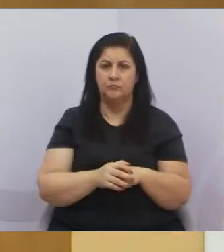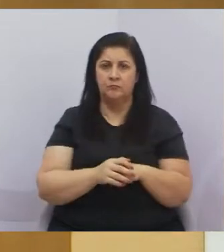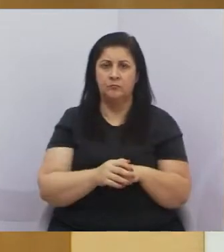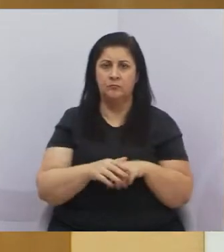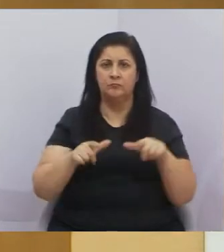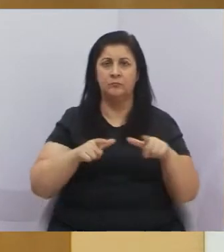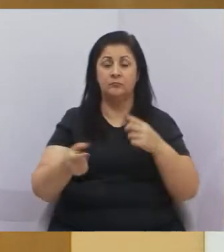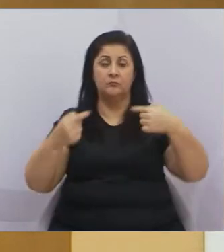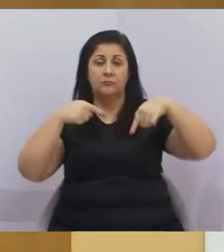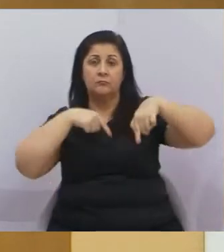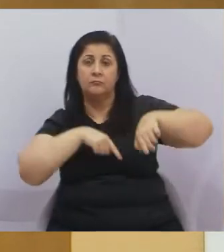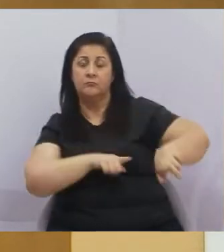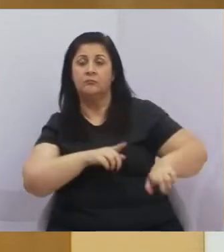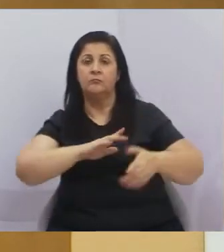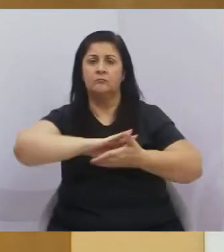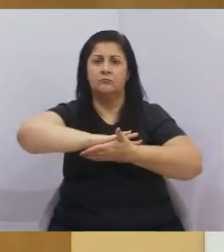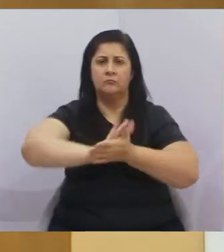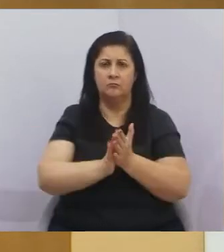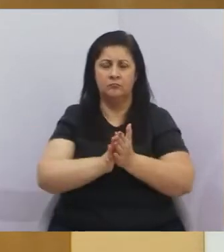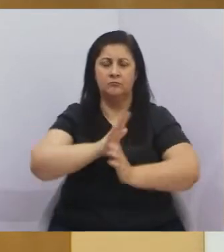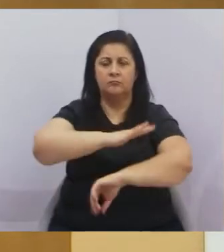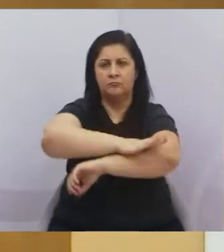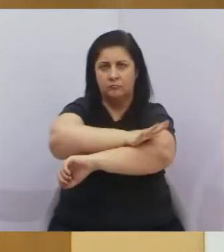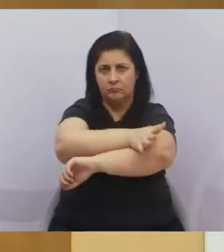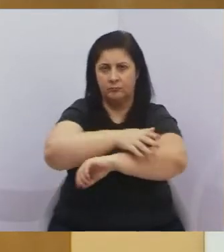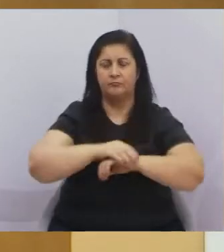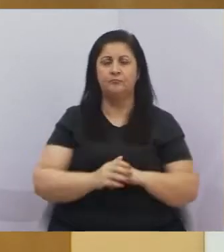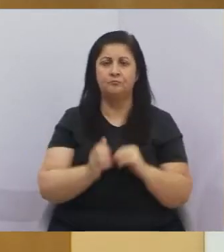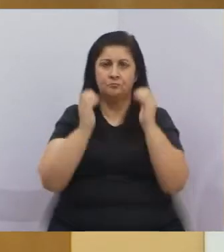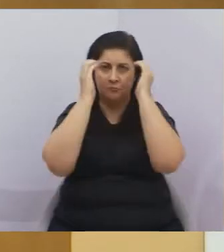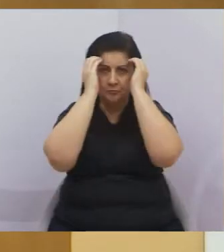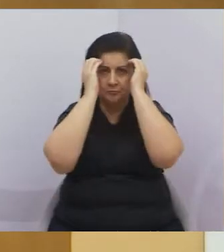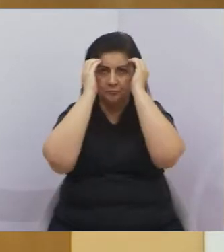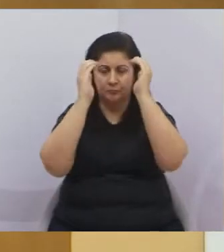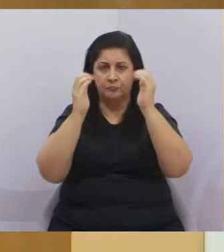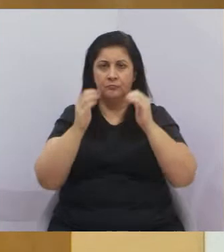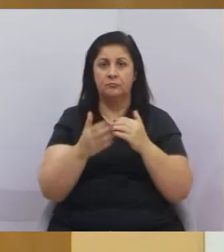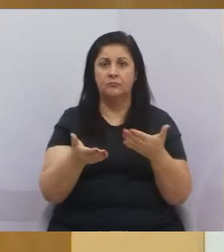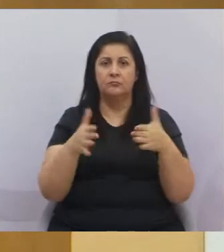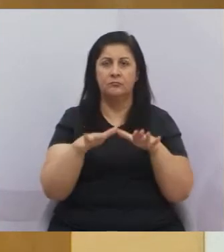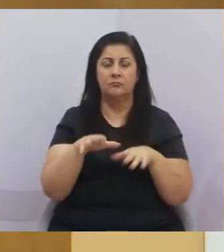qualquer forma de discriminação e ainda requisito obrigatório a adesão do